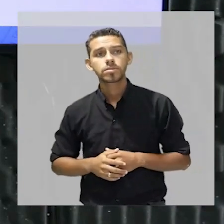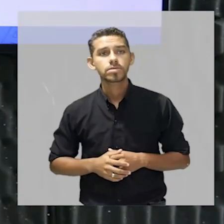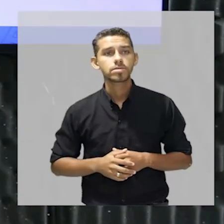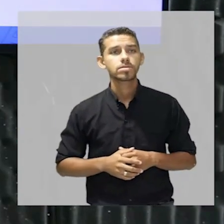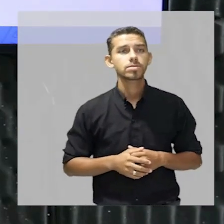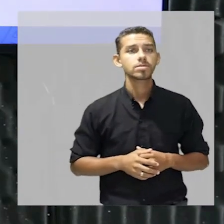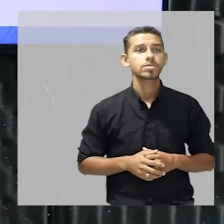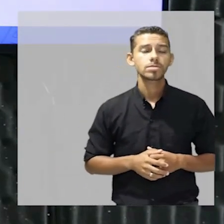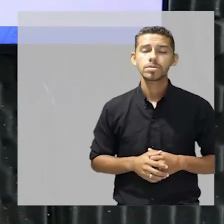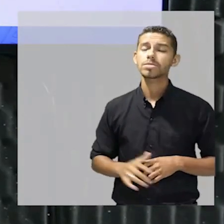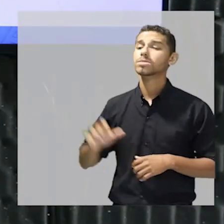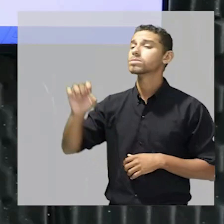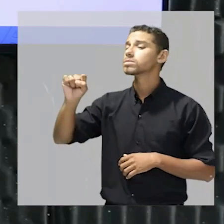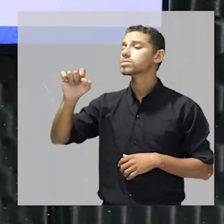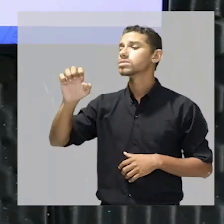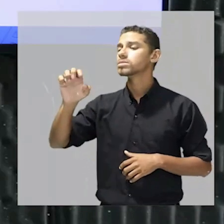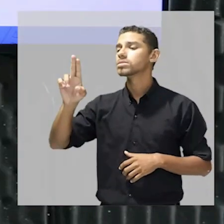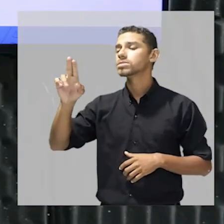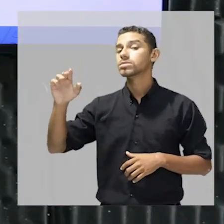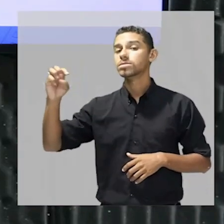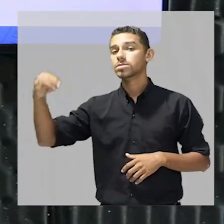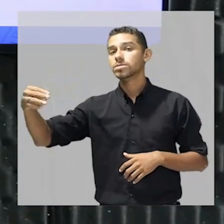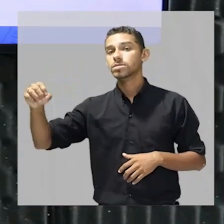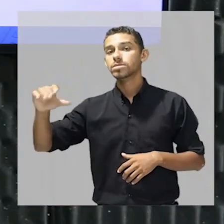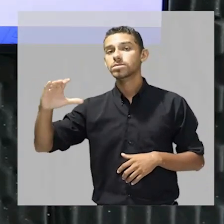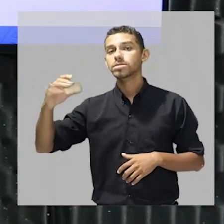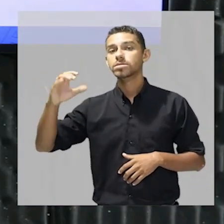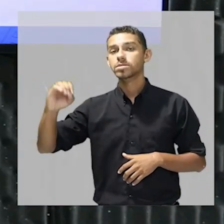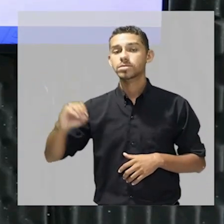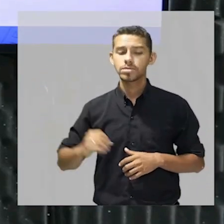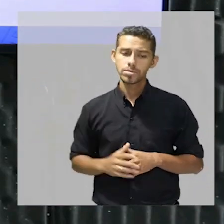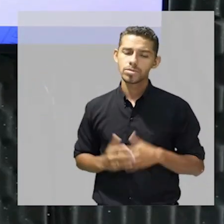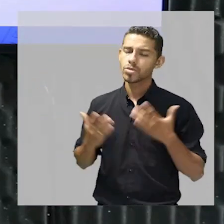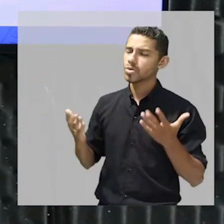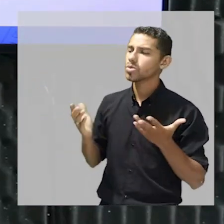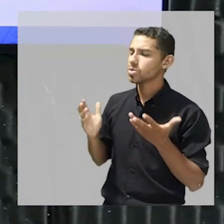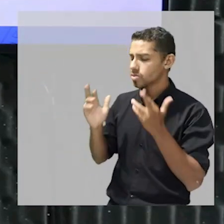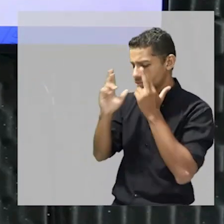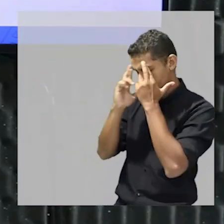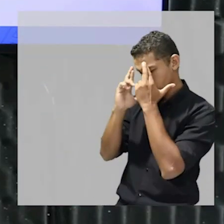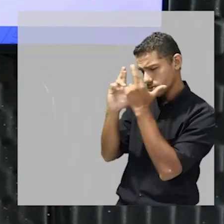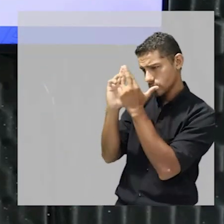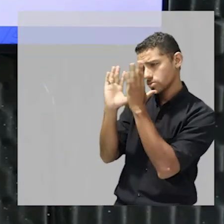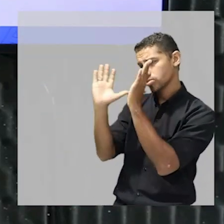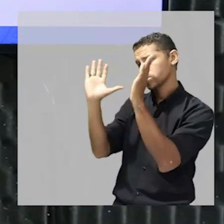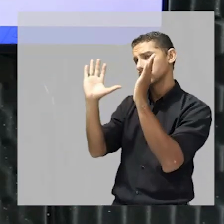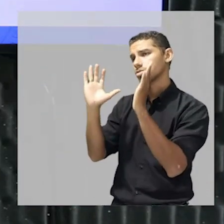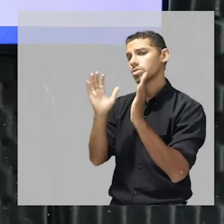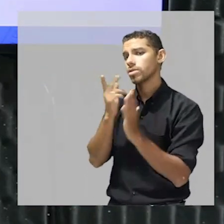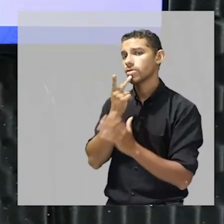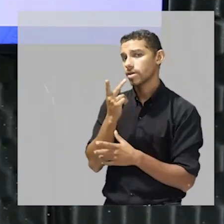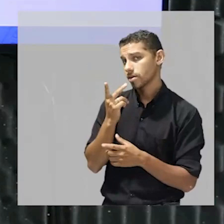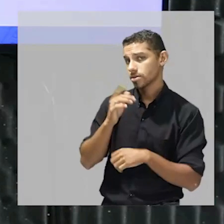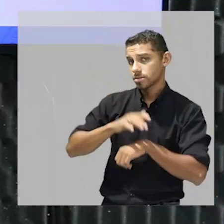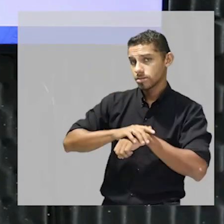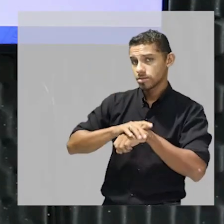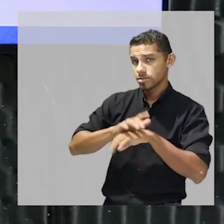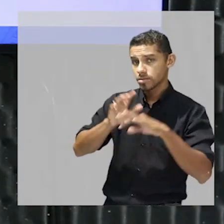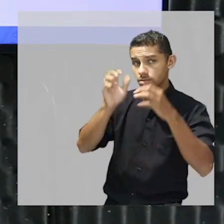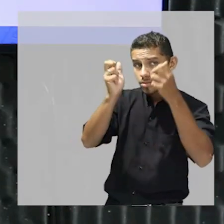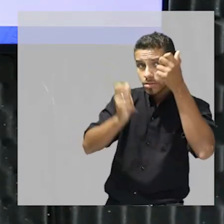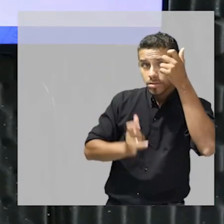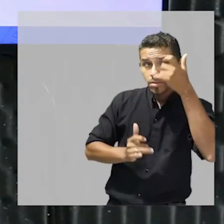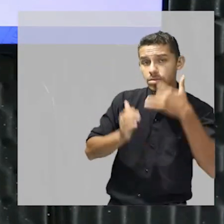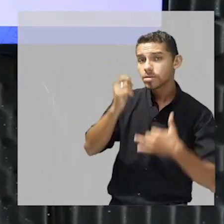Ó seu moço a questão da cerveja ela tá é como se ela tivesse retratando isso que ela conta